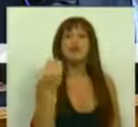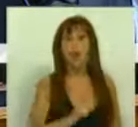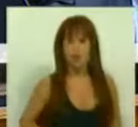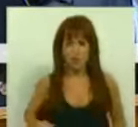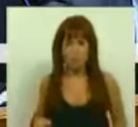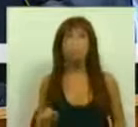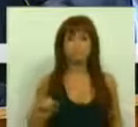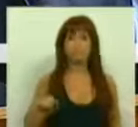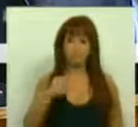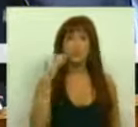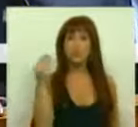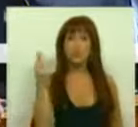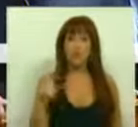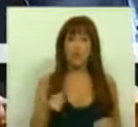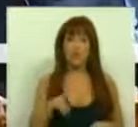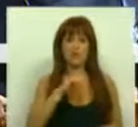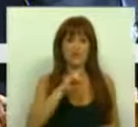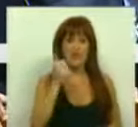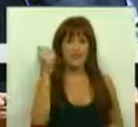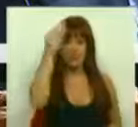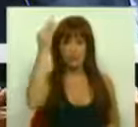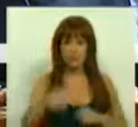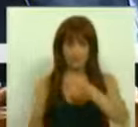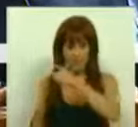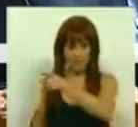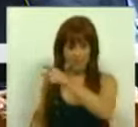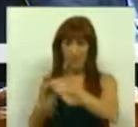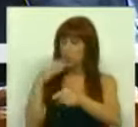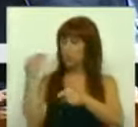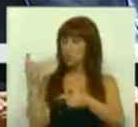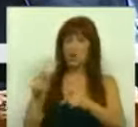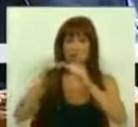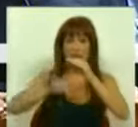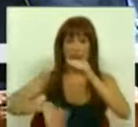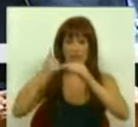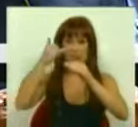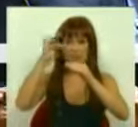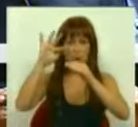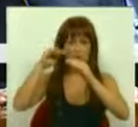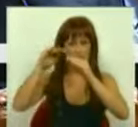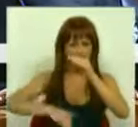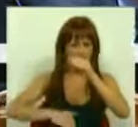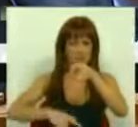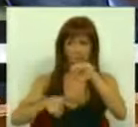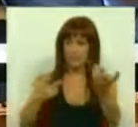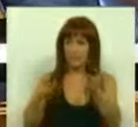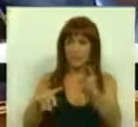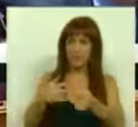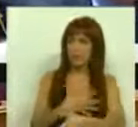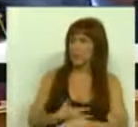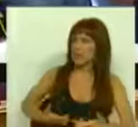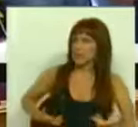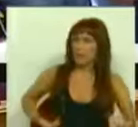jovens. Sim, os jovens em que 35% dos jovens com menos de 24 anos estão numa situação